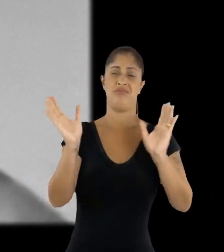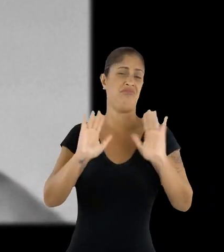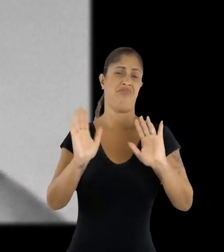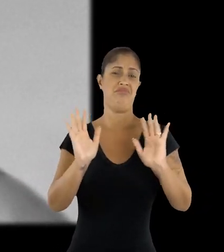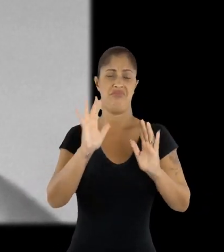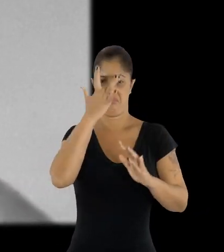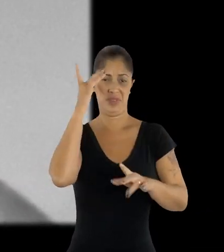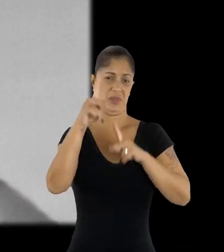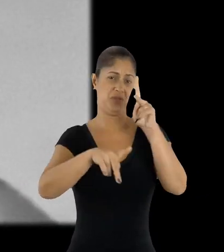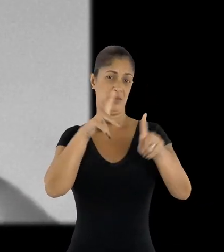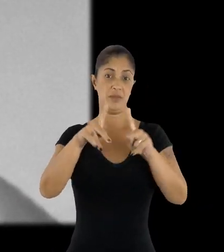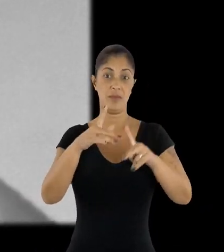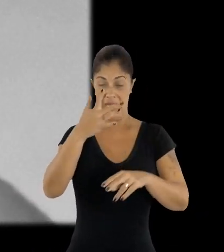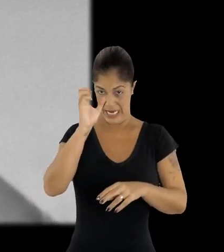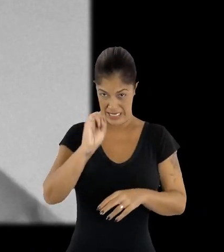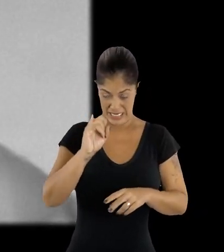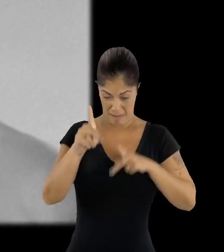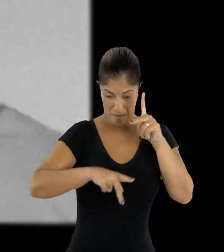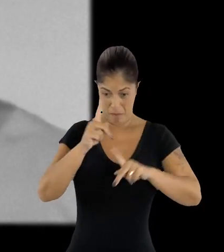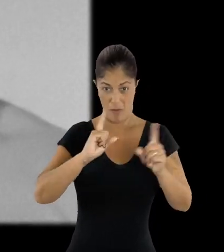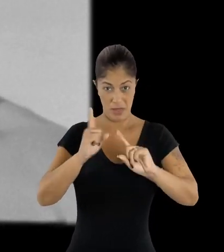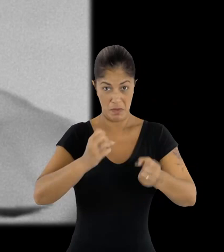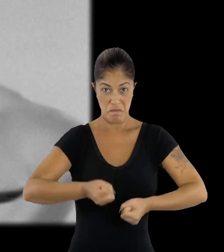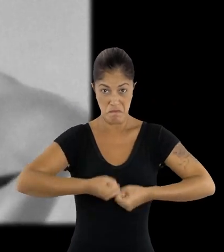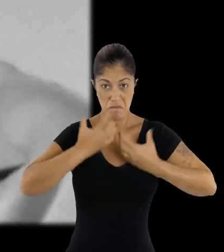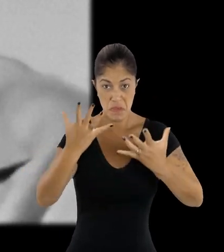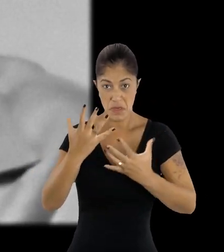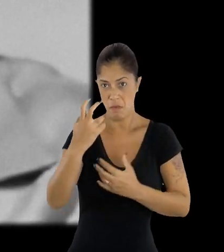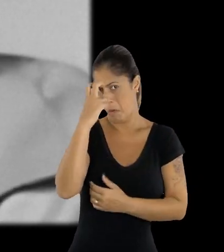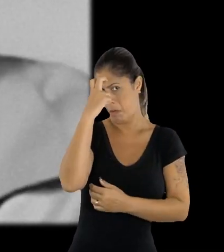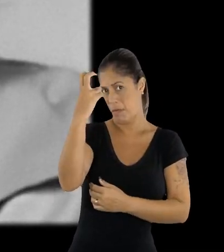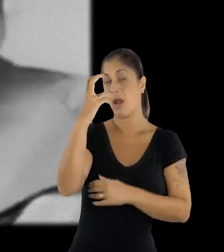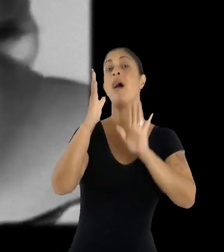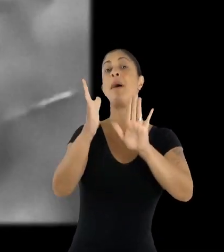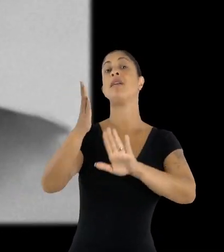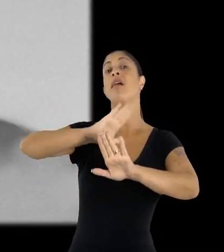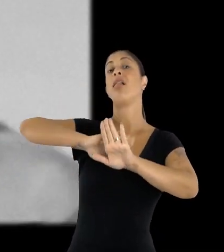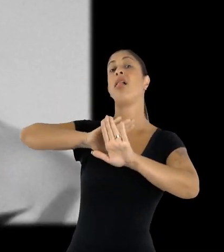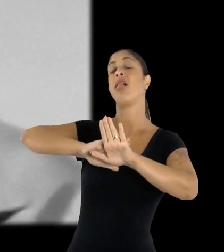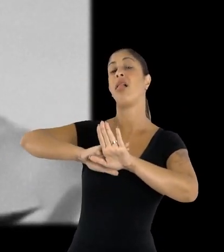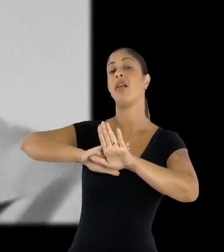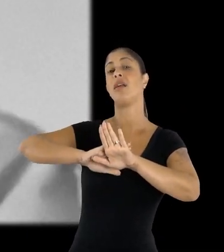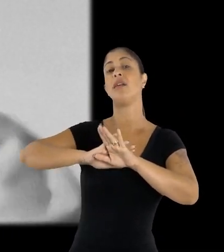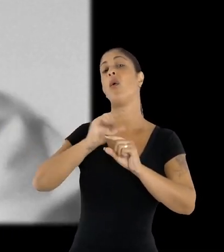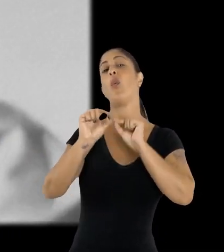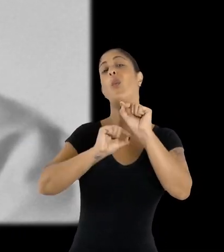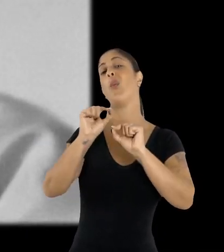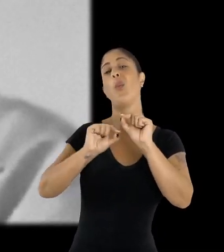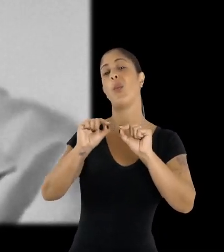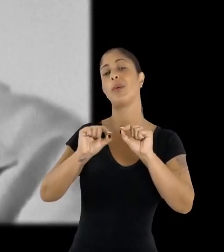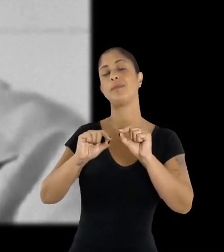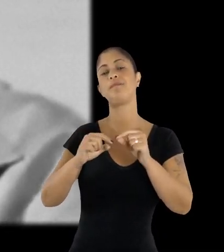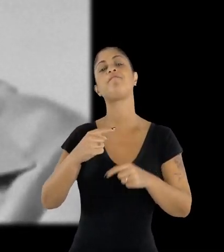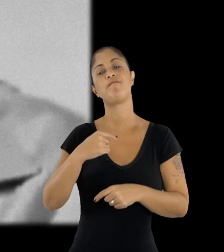com sabedoria do povo. Eu me espanto hoje quando o povo não expressa a sua sabedoria e eu procuro saber a razão que está por trás